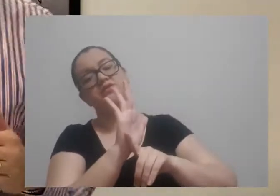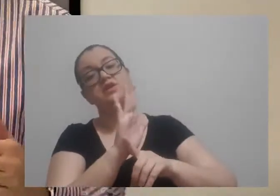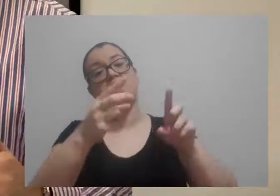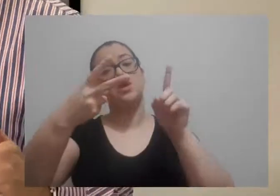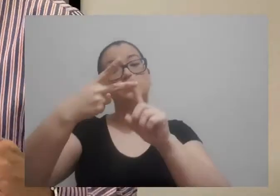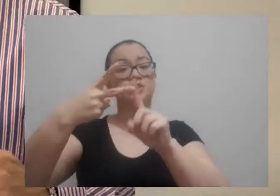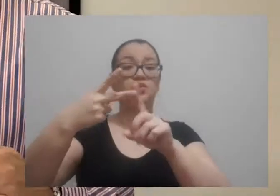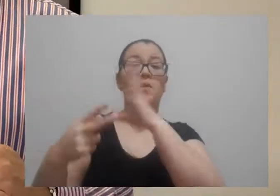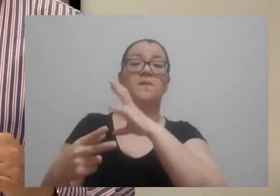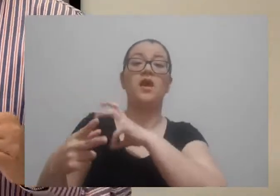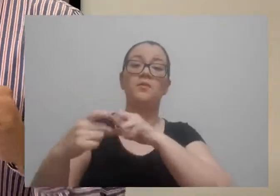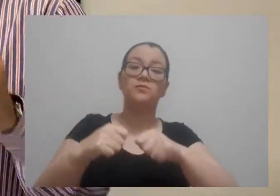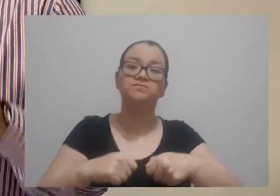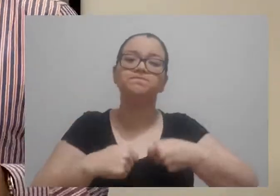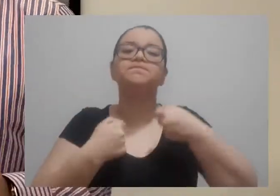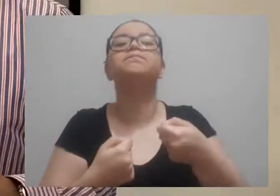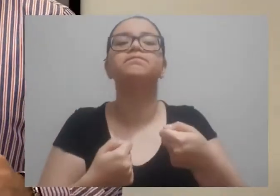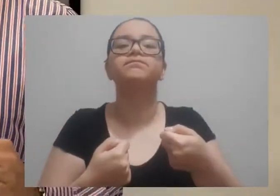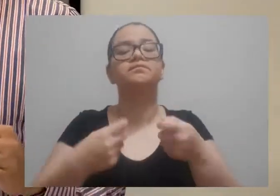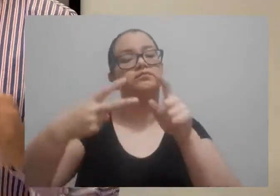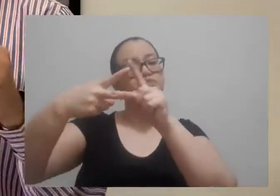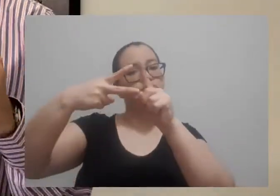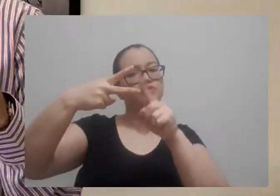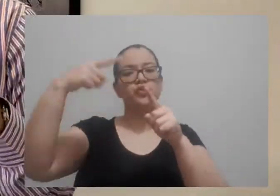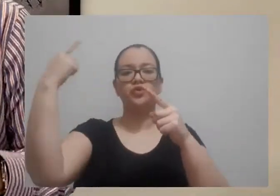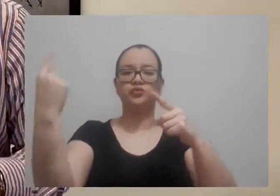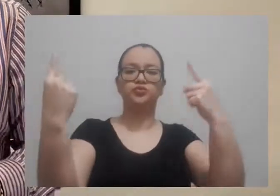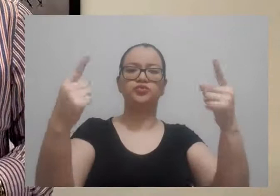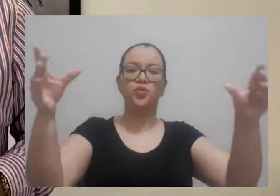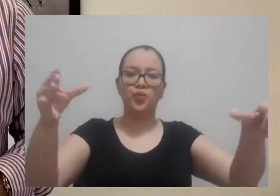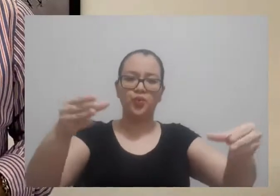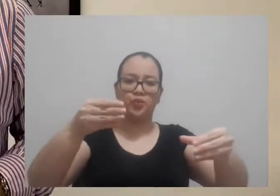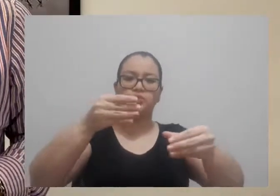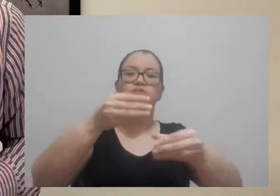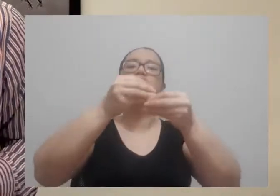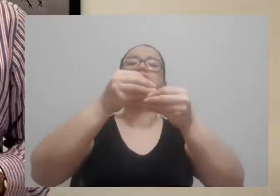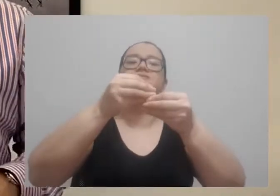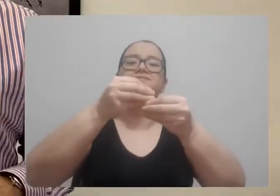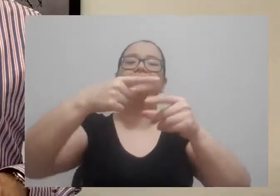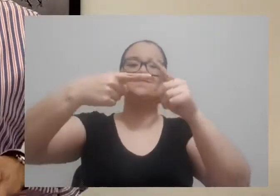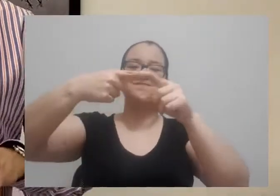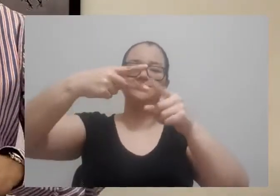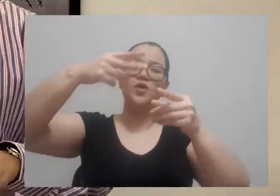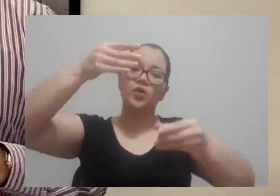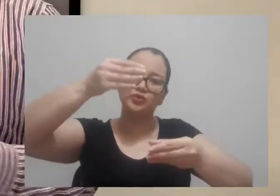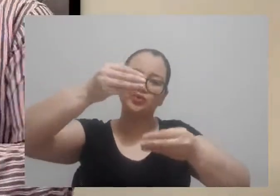que as duas elas se complementam, as duas elas se completam, Então, a primeira nos chama para uma não